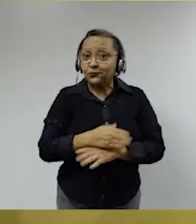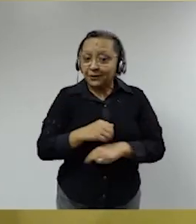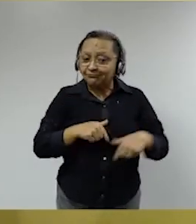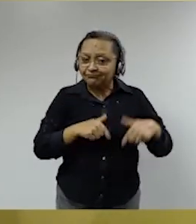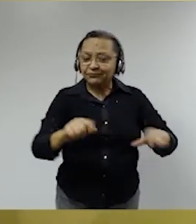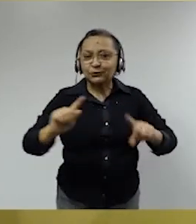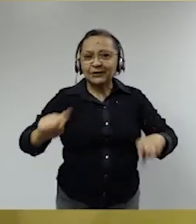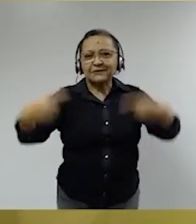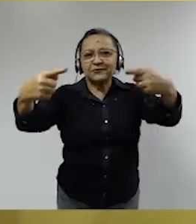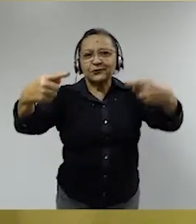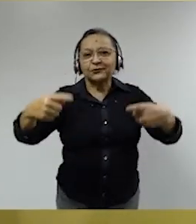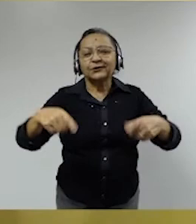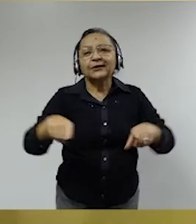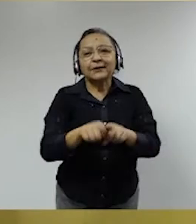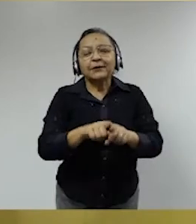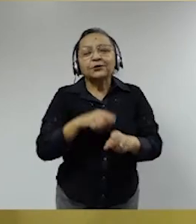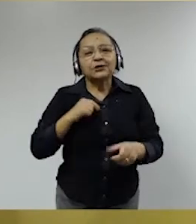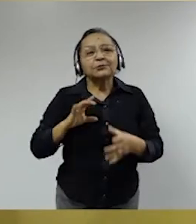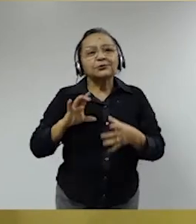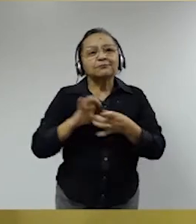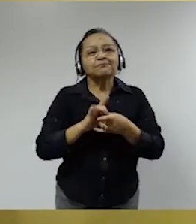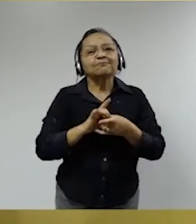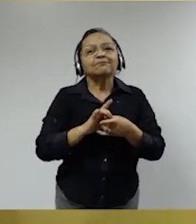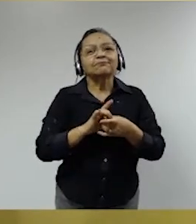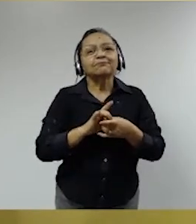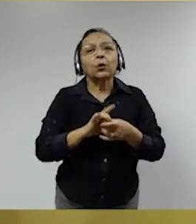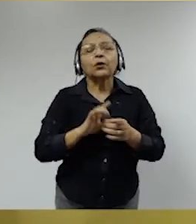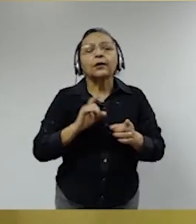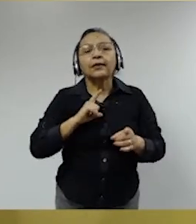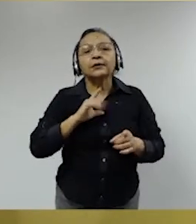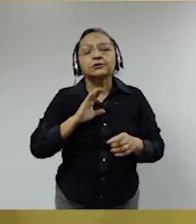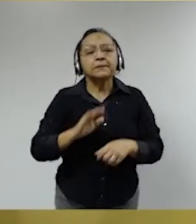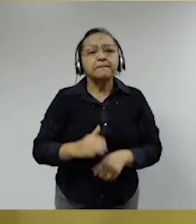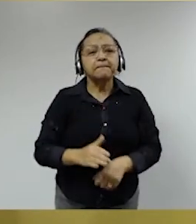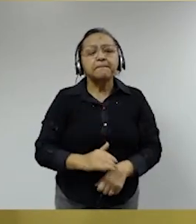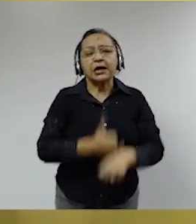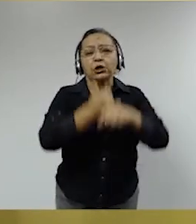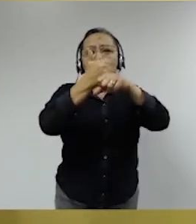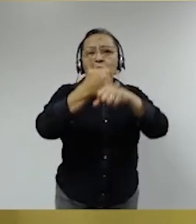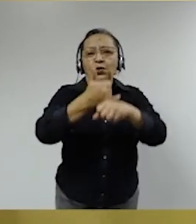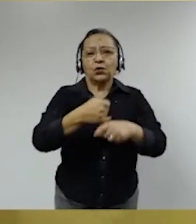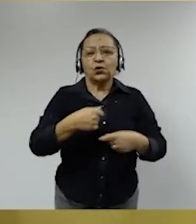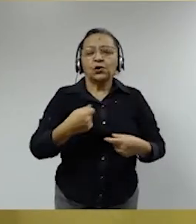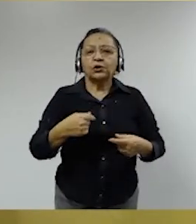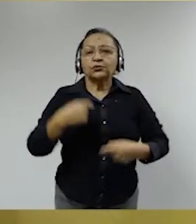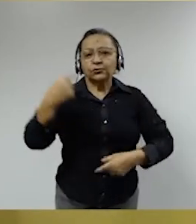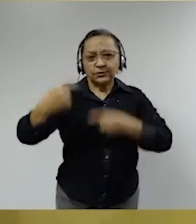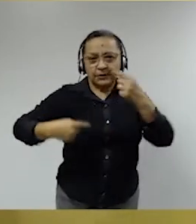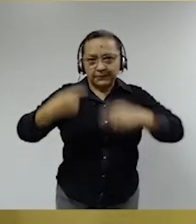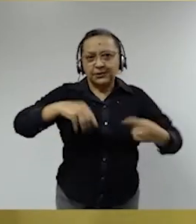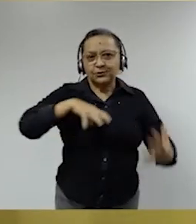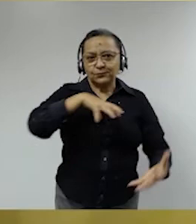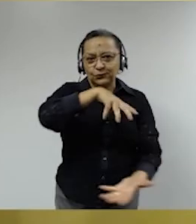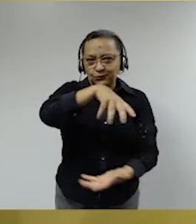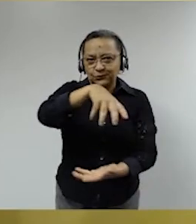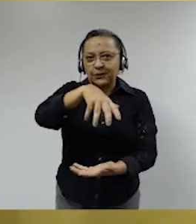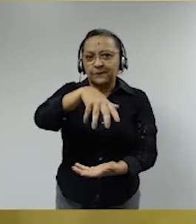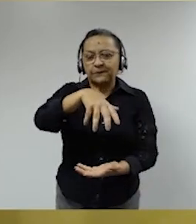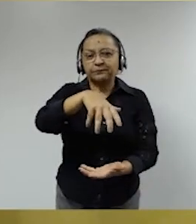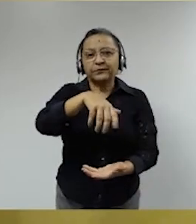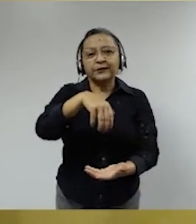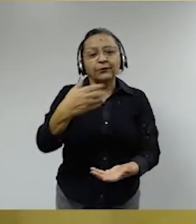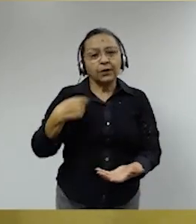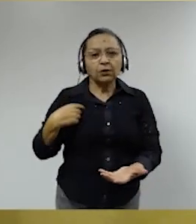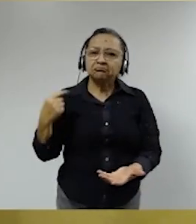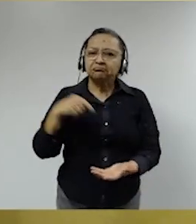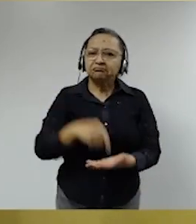desafios, e estamos conectados com o que há de mais alto nível no debate mundial. Então, eu me